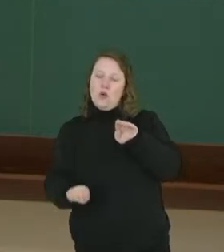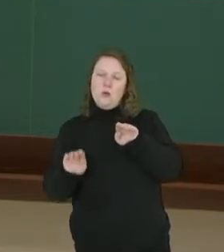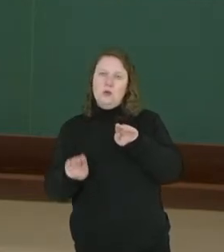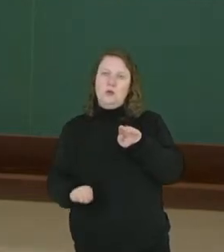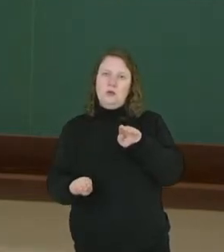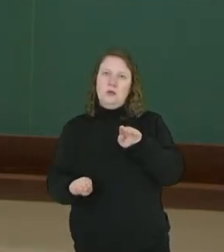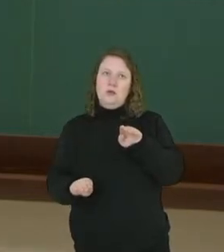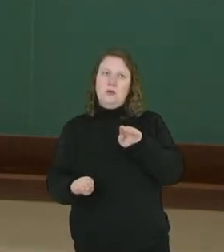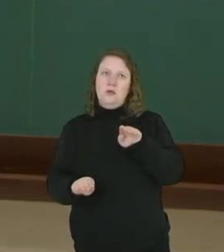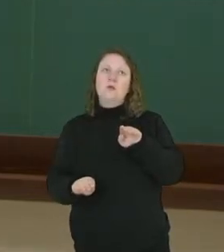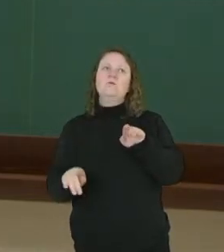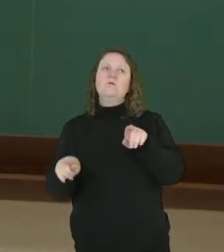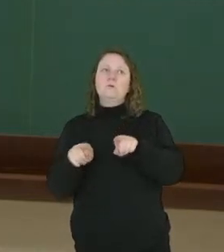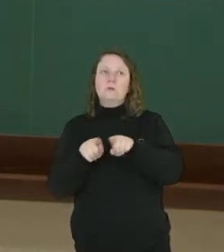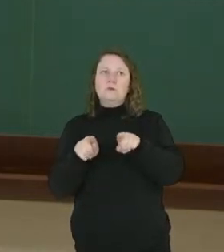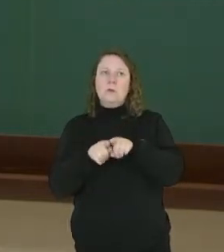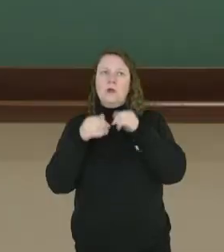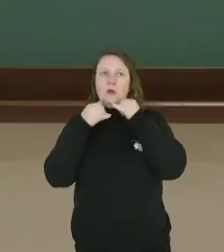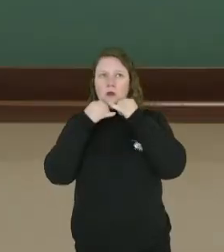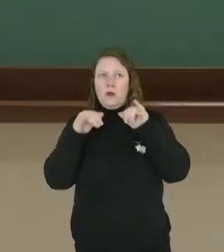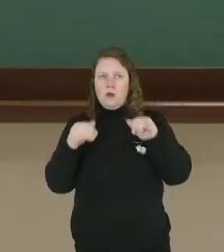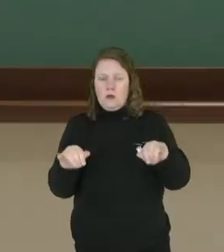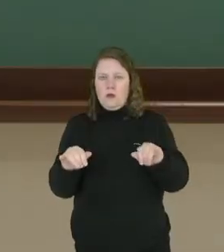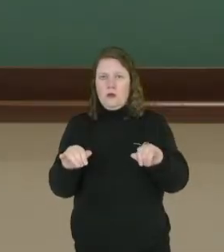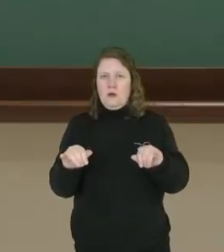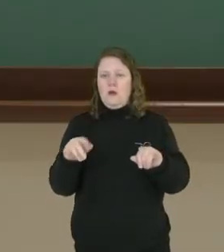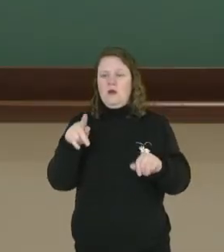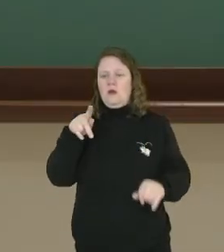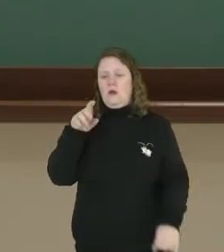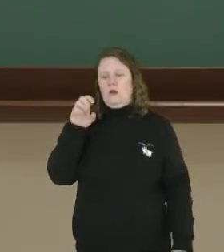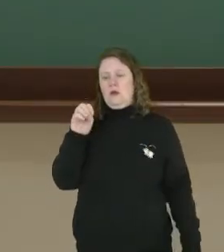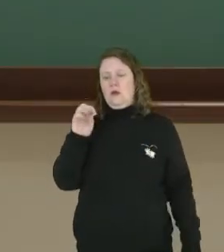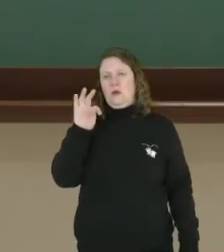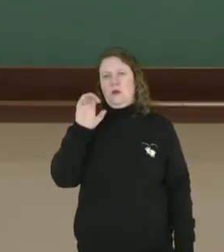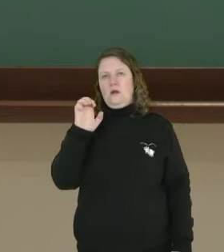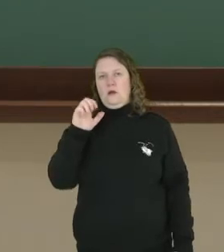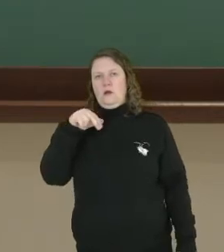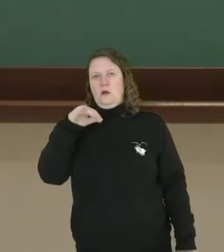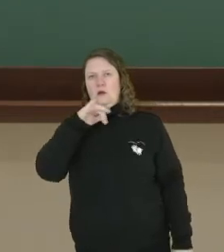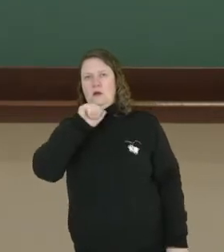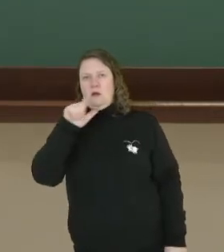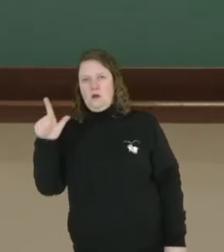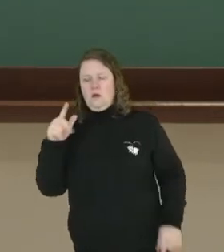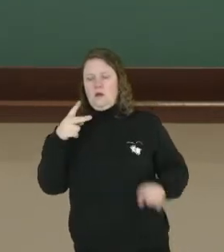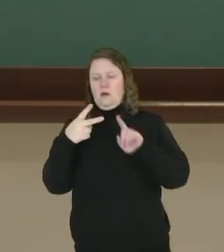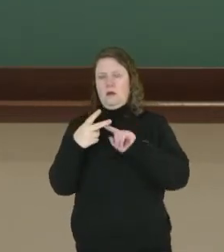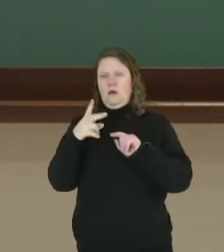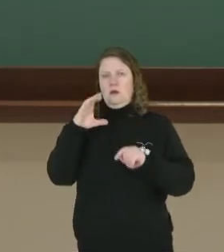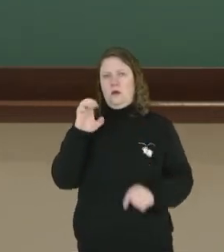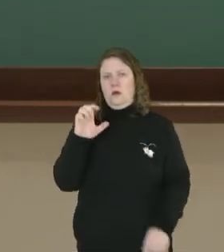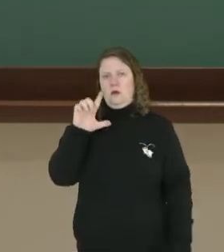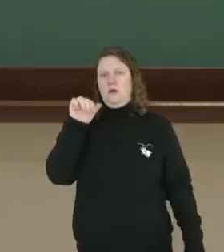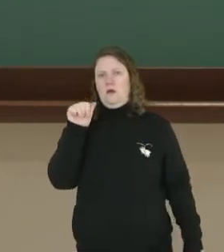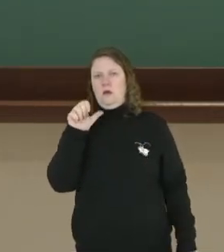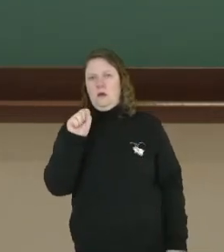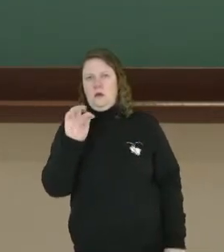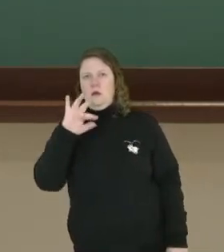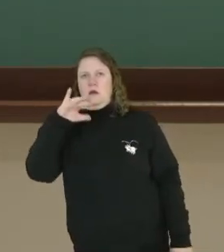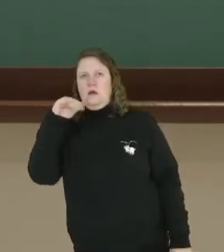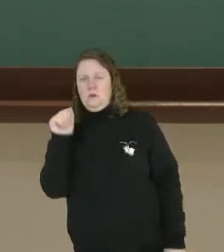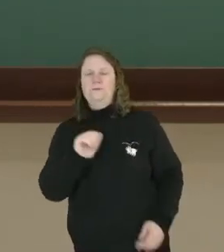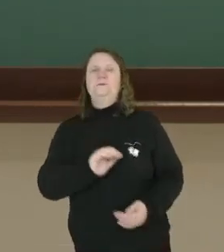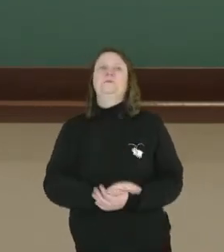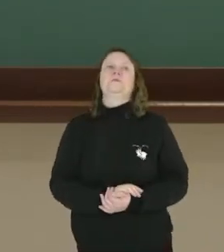observar aqui, vejam que a energia cinética, certo? Ela e mais as energias